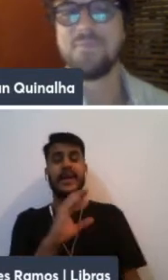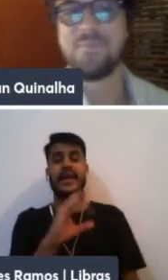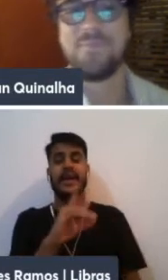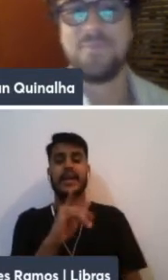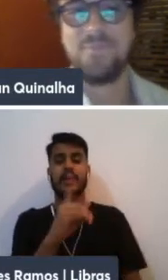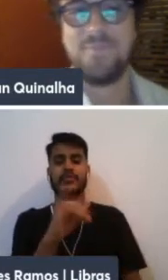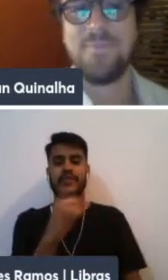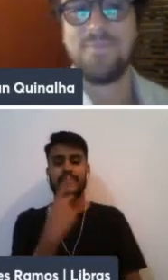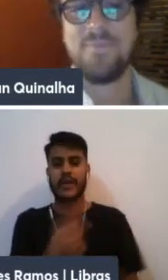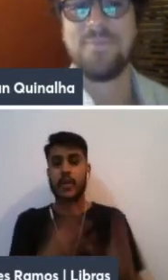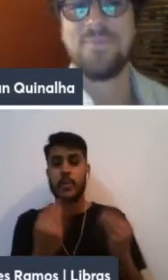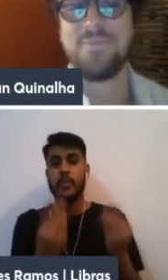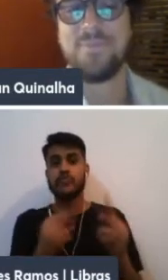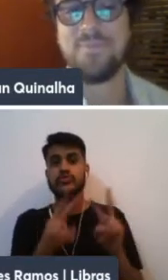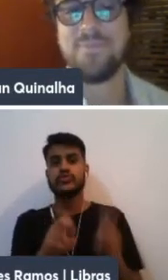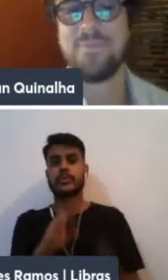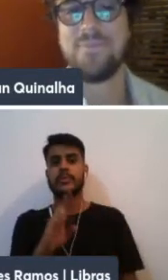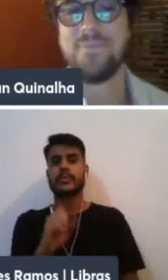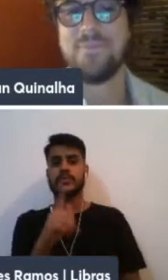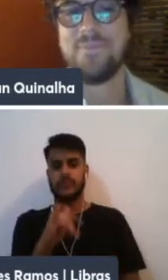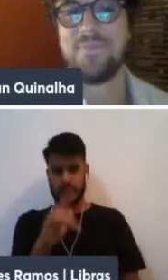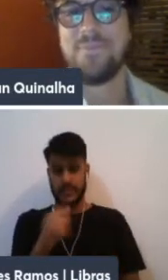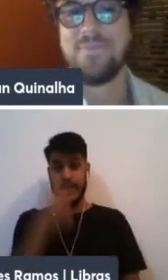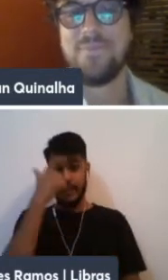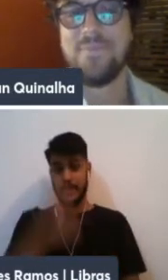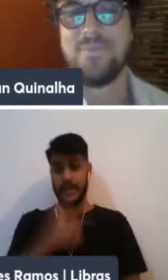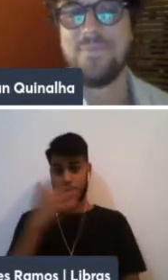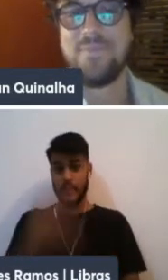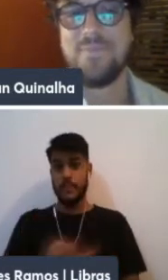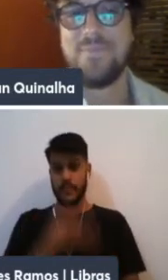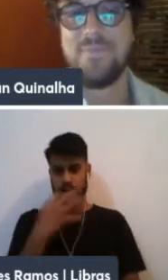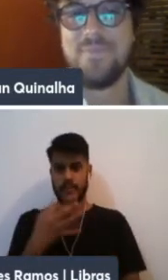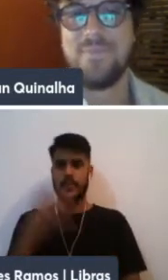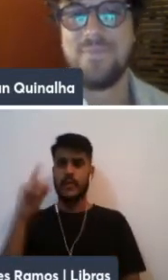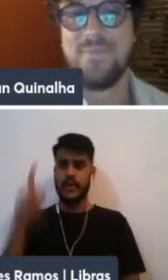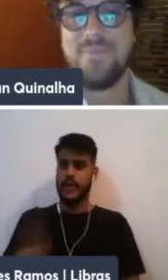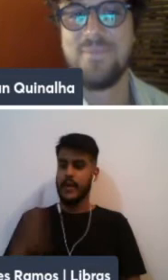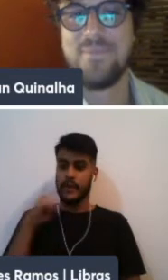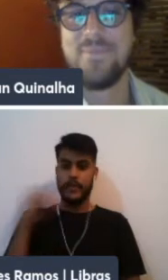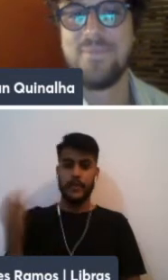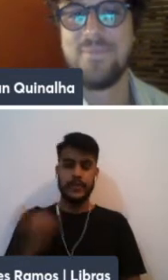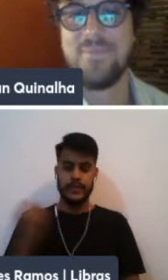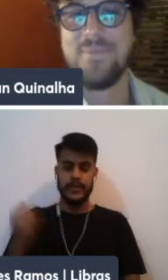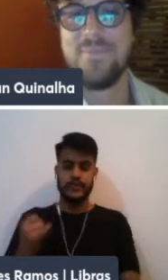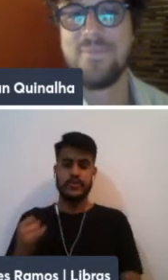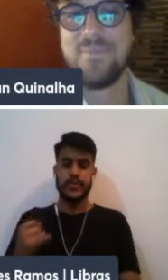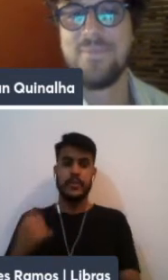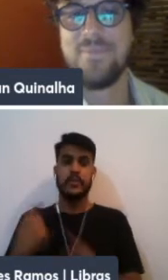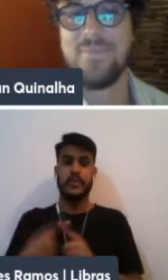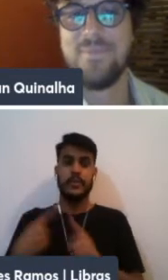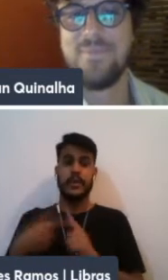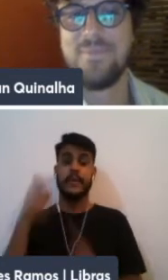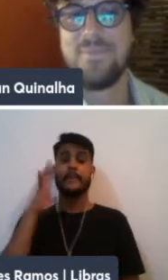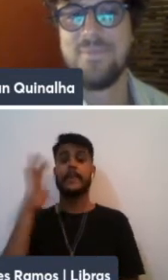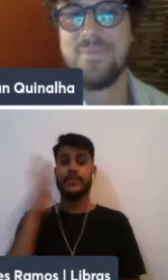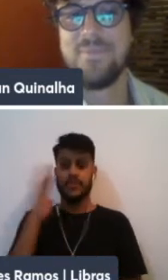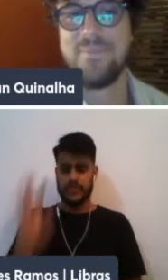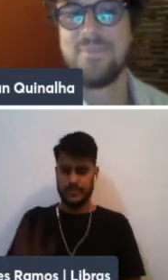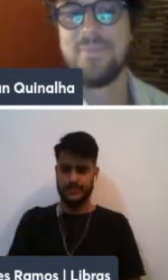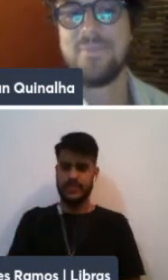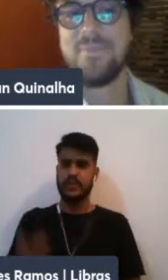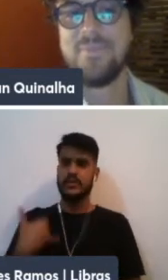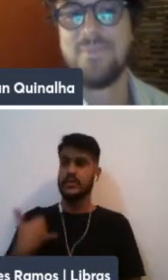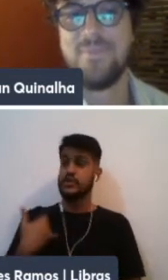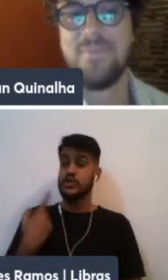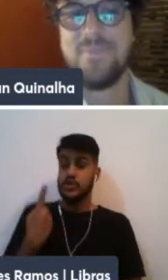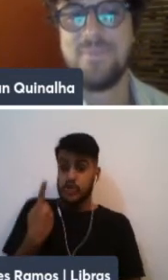é muito significativo, porque, imagina, eu caí ali completando 18 anos de